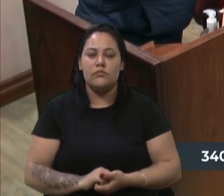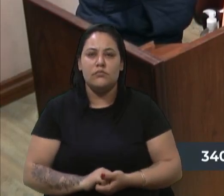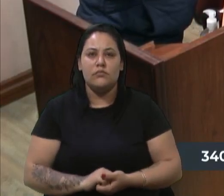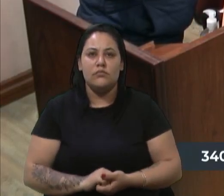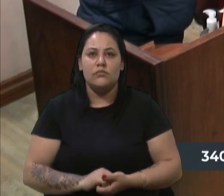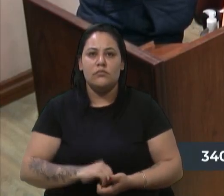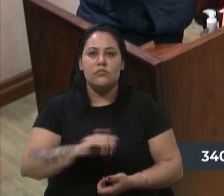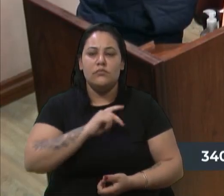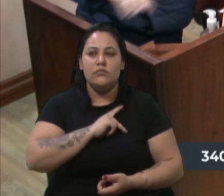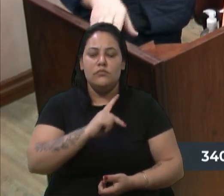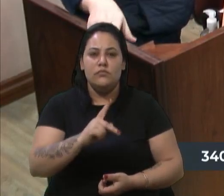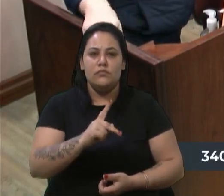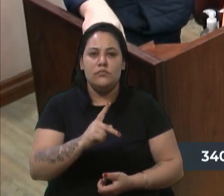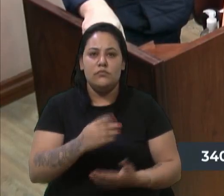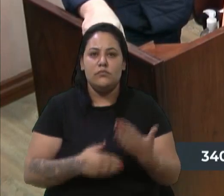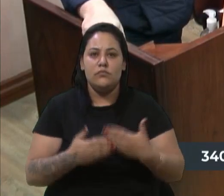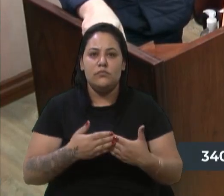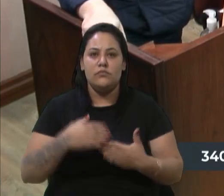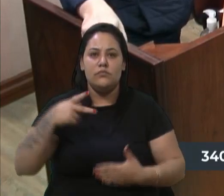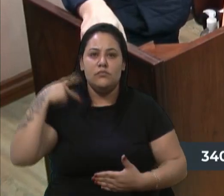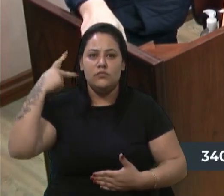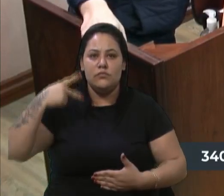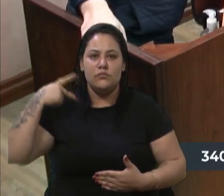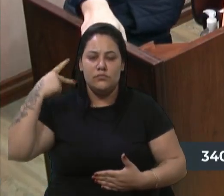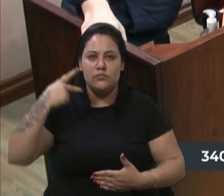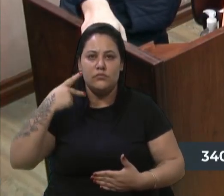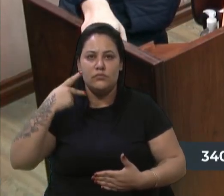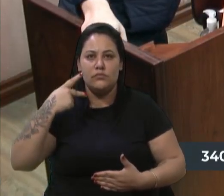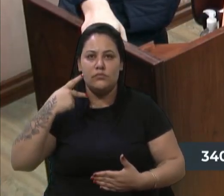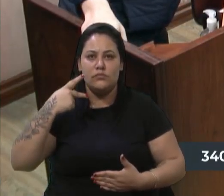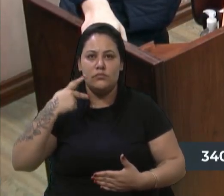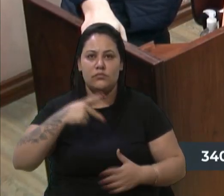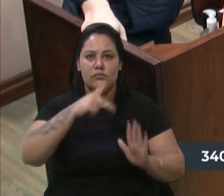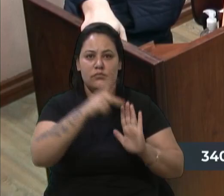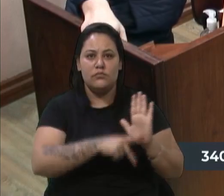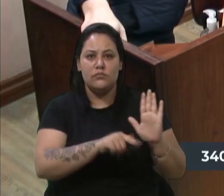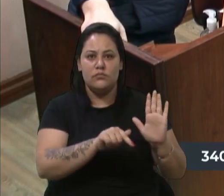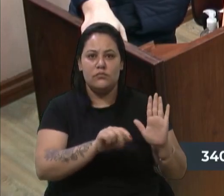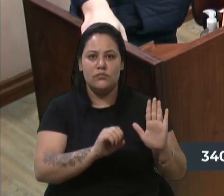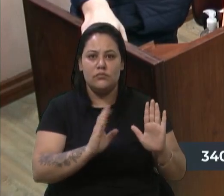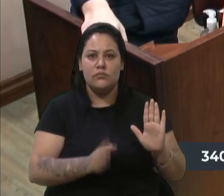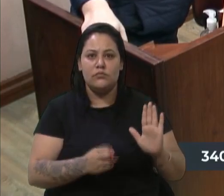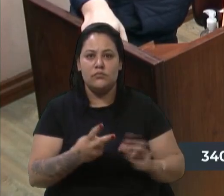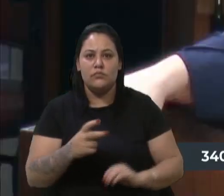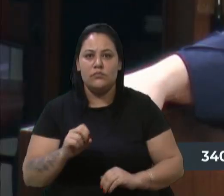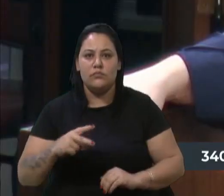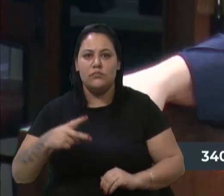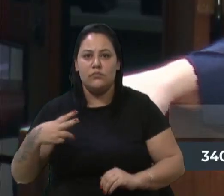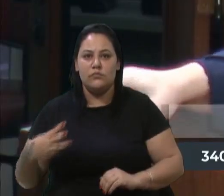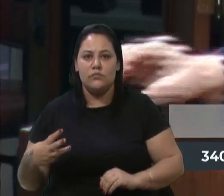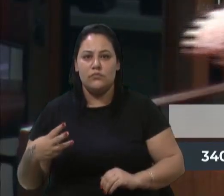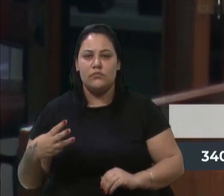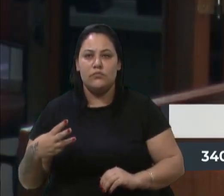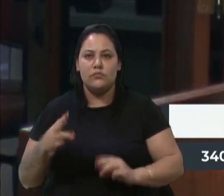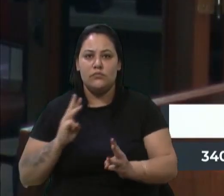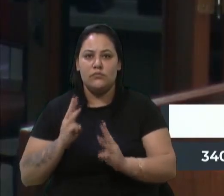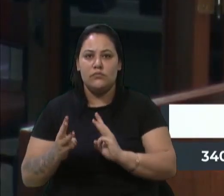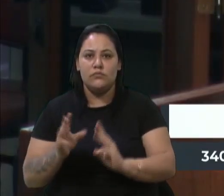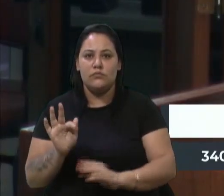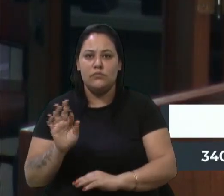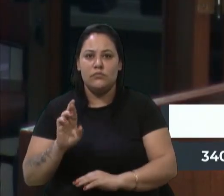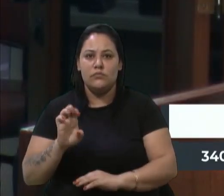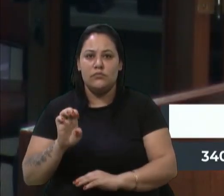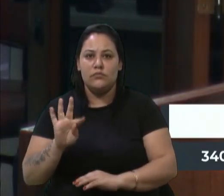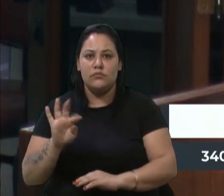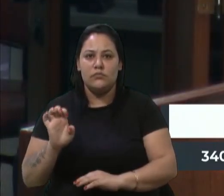Senhor presidente, senhoras e senhores vereadores, o projeto de lei 70/2023 é do fretamento coletivo escolar. E